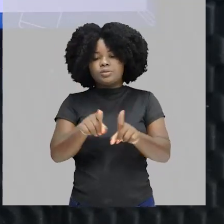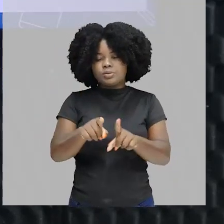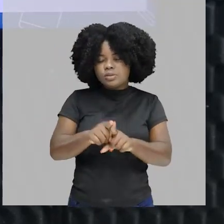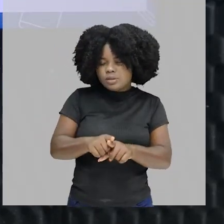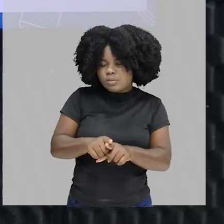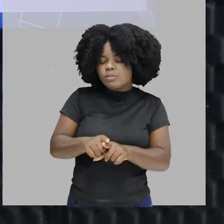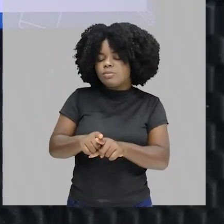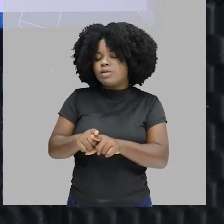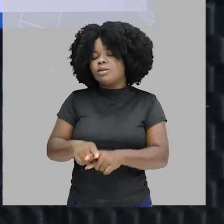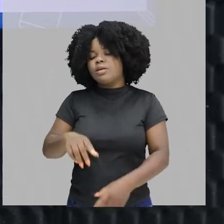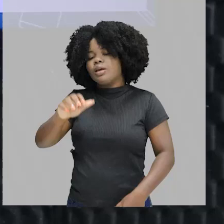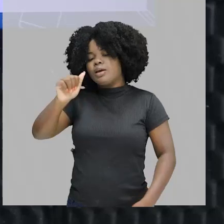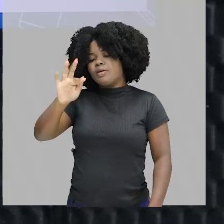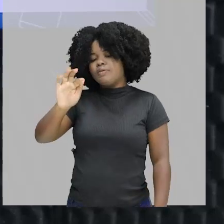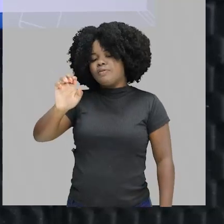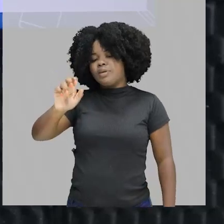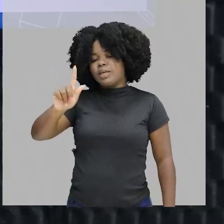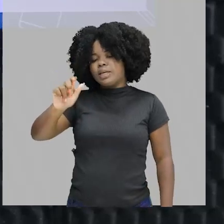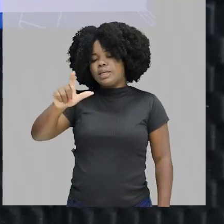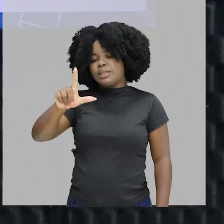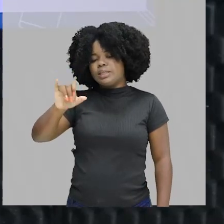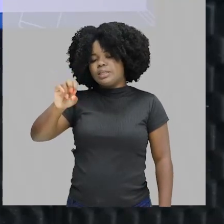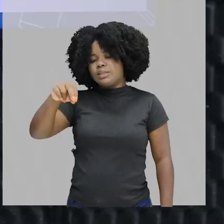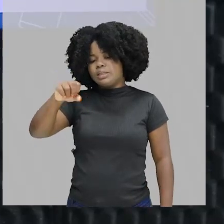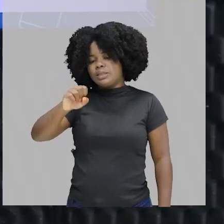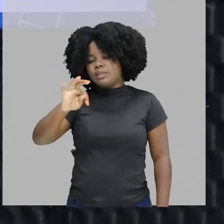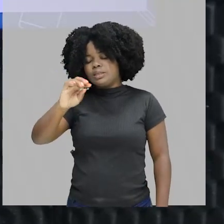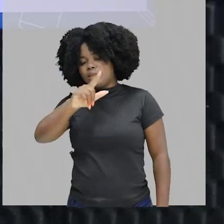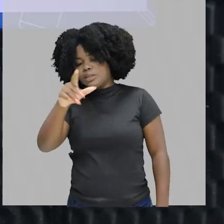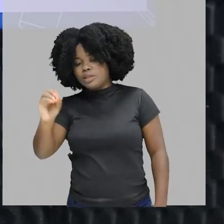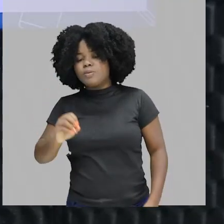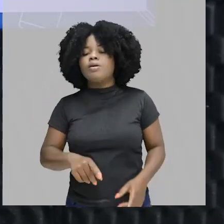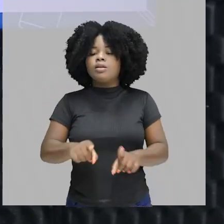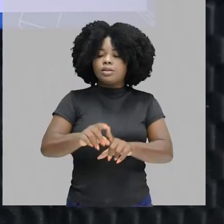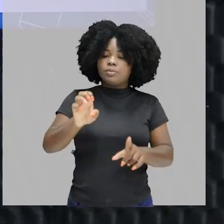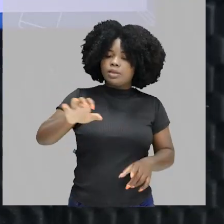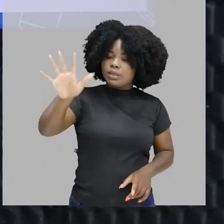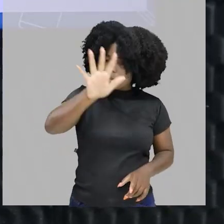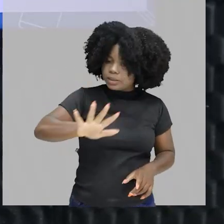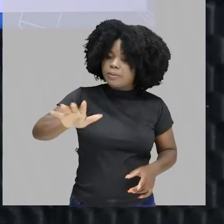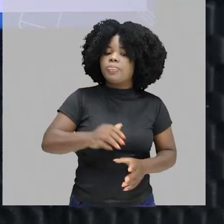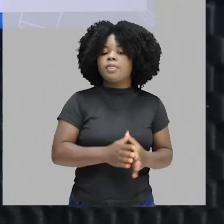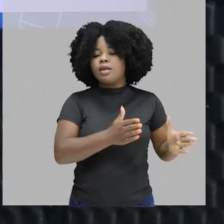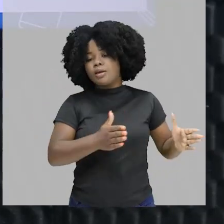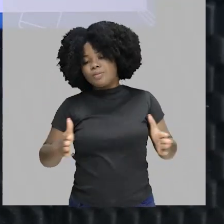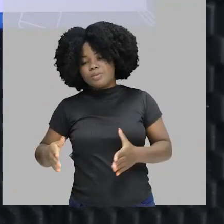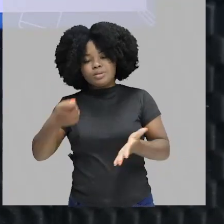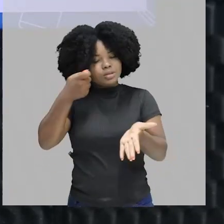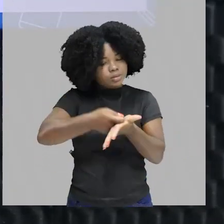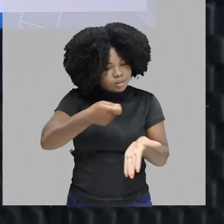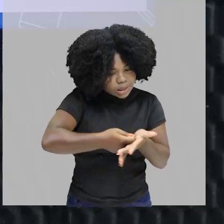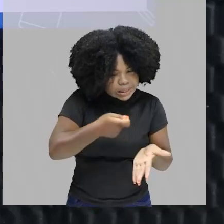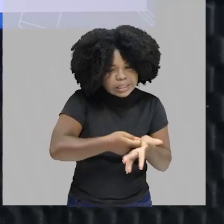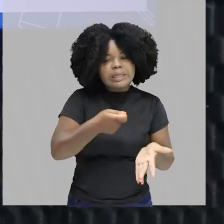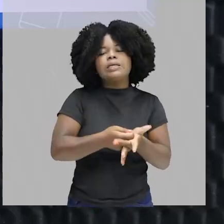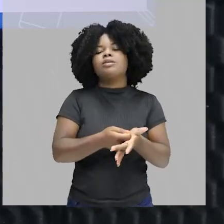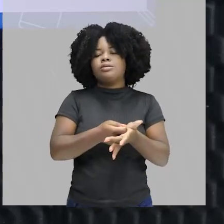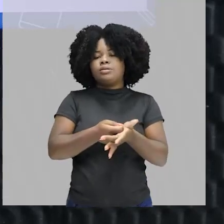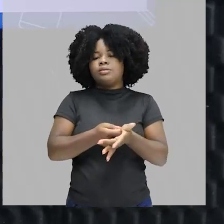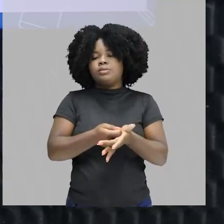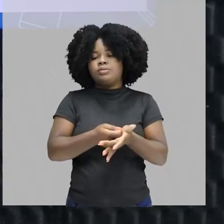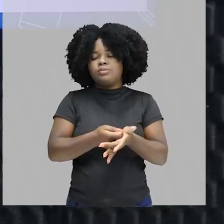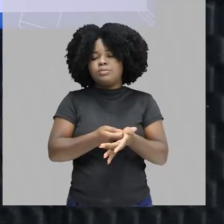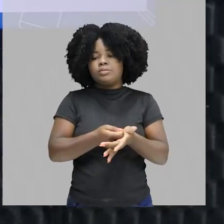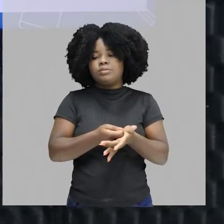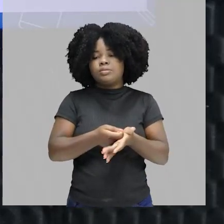do Afeganistão, rumo à Europa, tentam entrar na Europa. É um processo de migração forçada, buscando sempre, claro, a